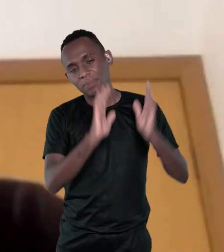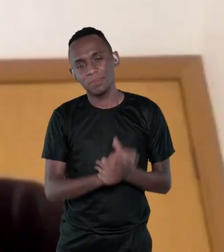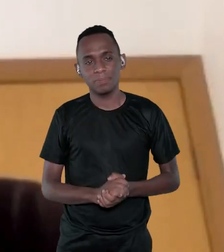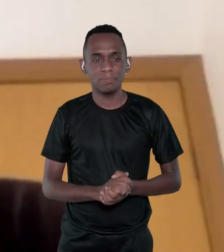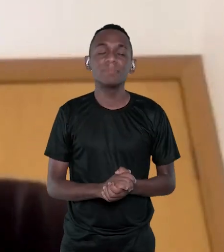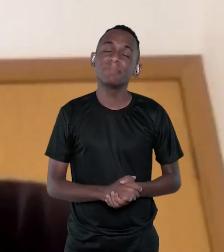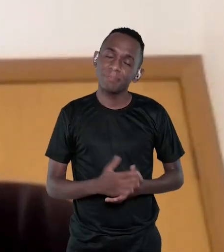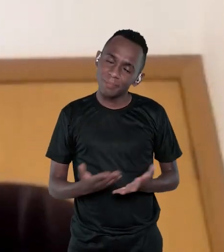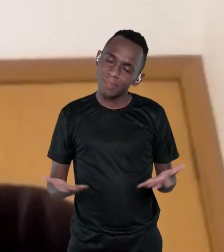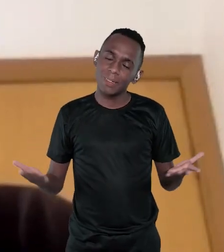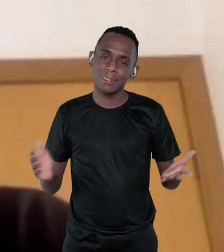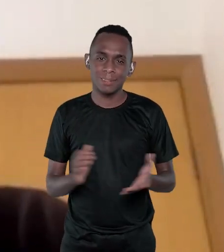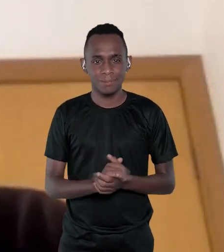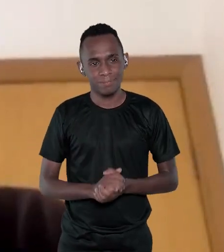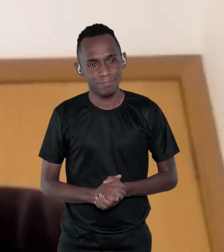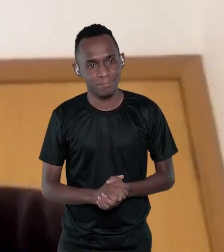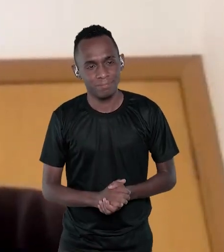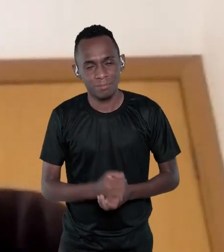a saudade.